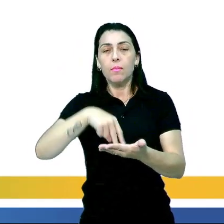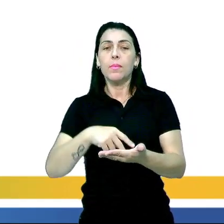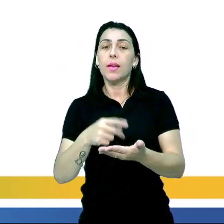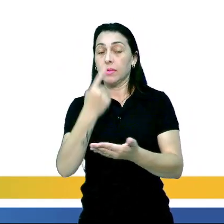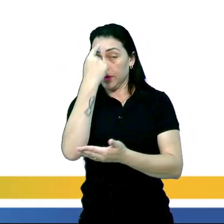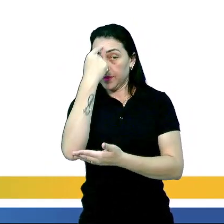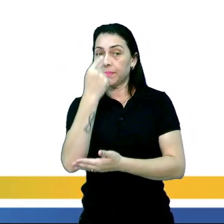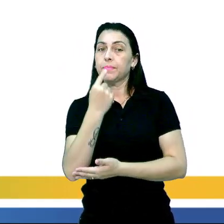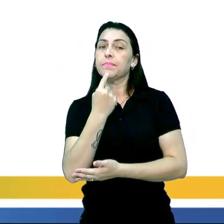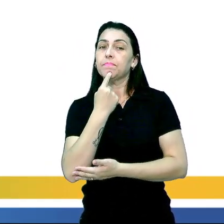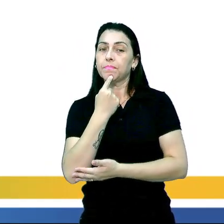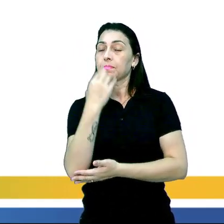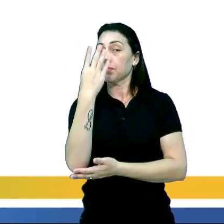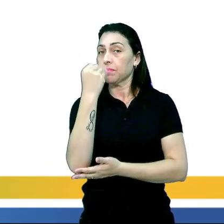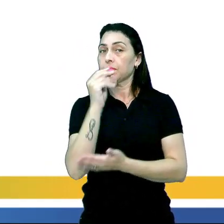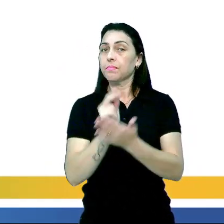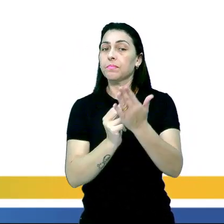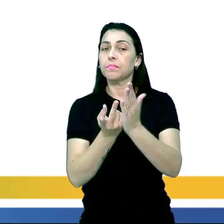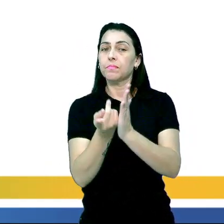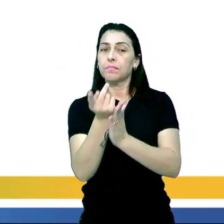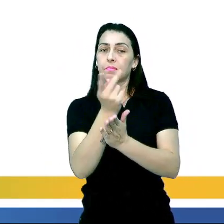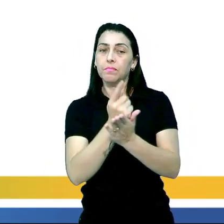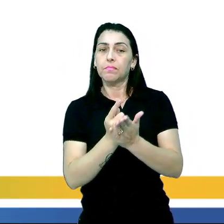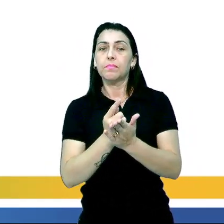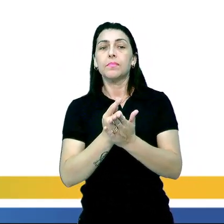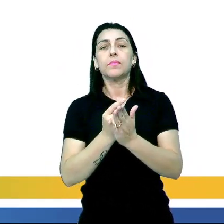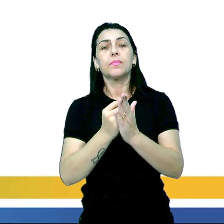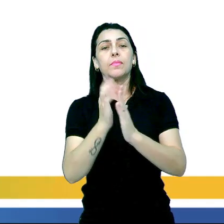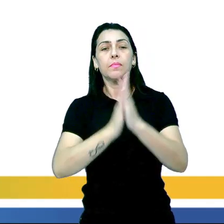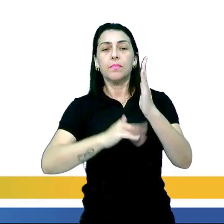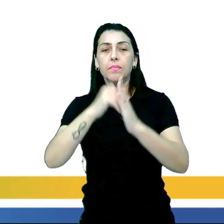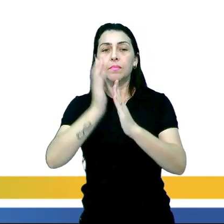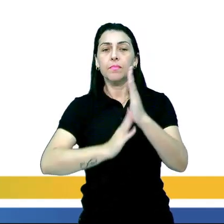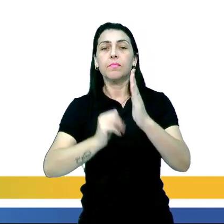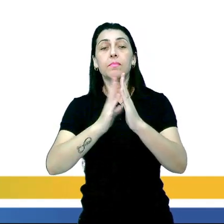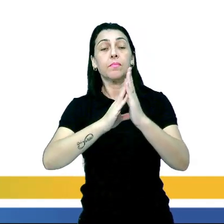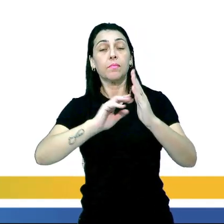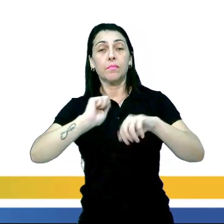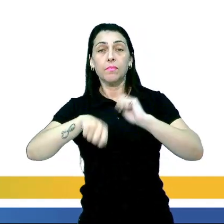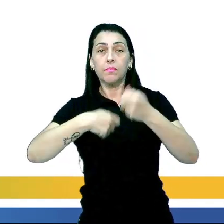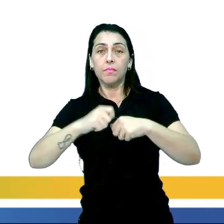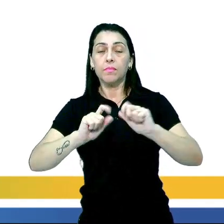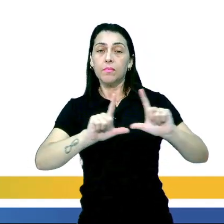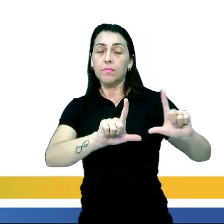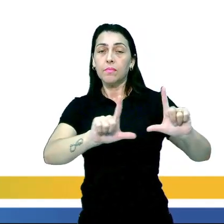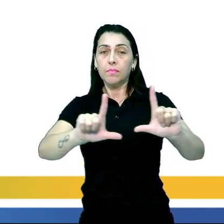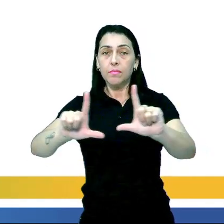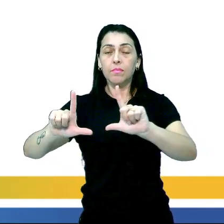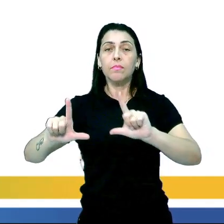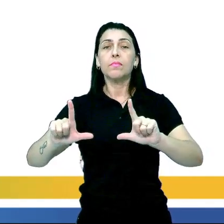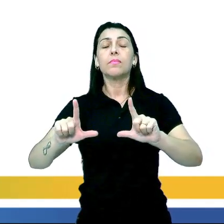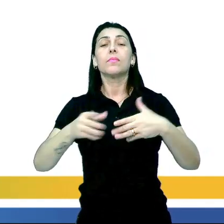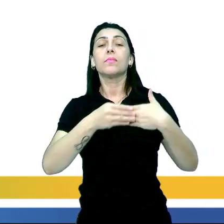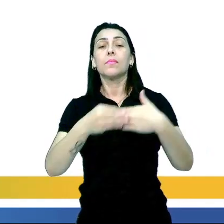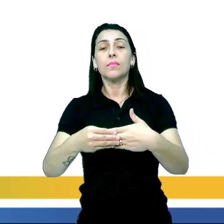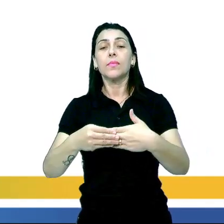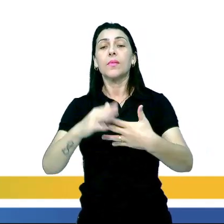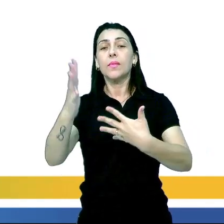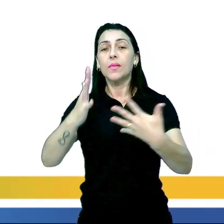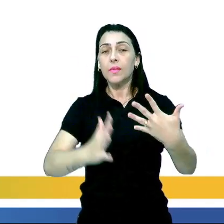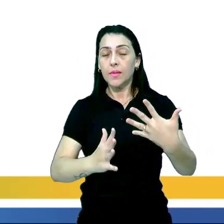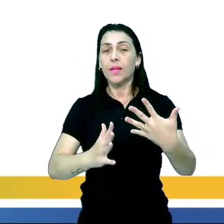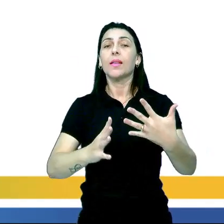as imagens, figuras, desenhos, pinturas, sinais, eu trouxe até os sinais das